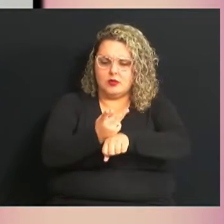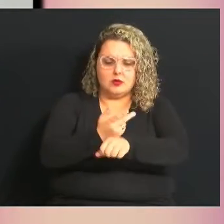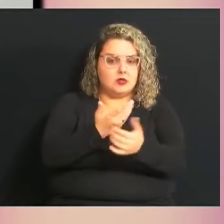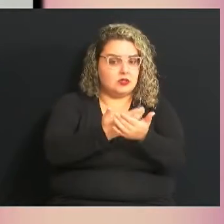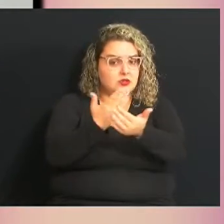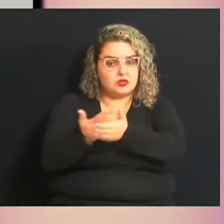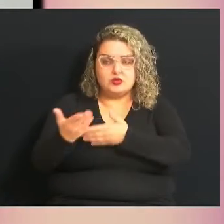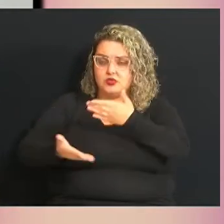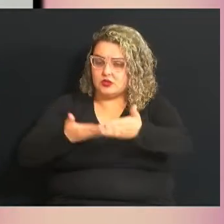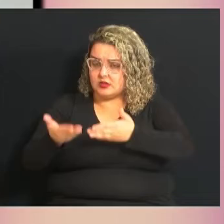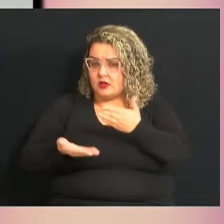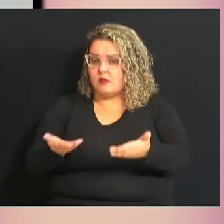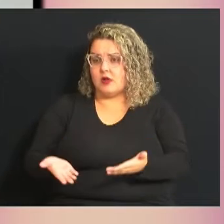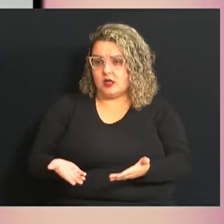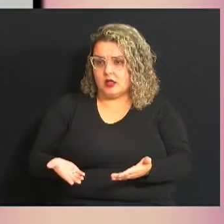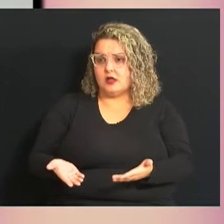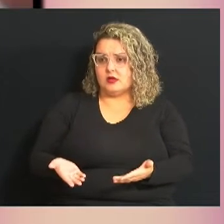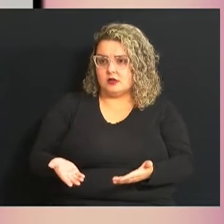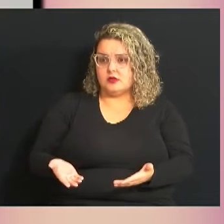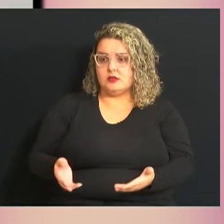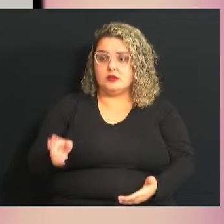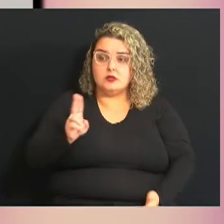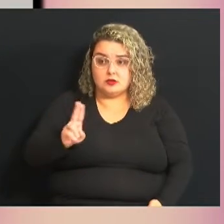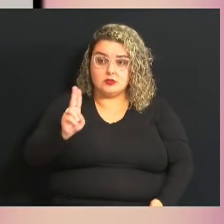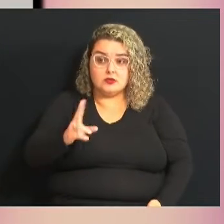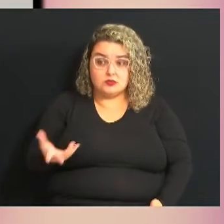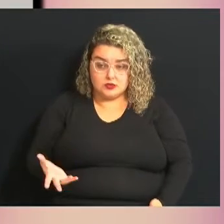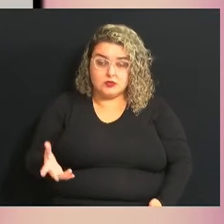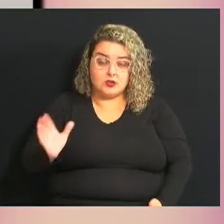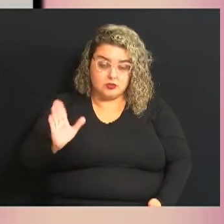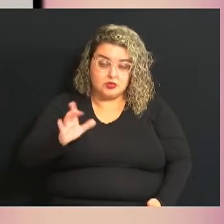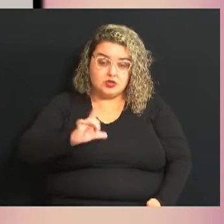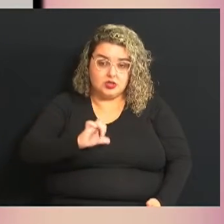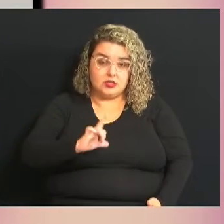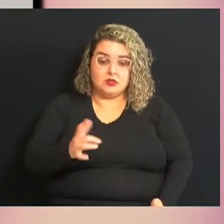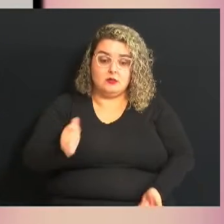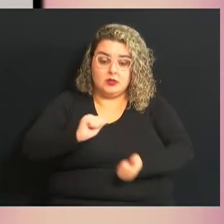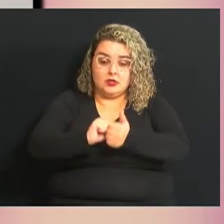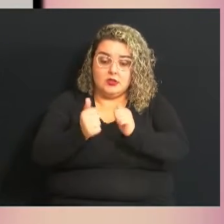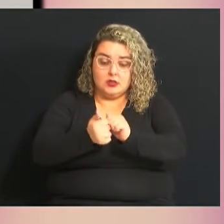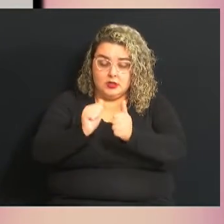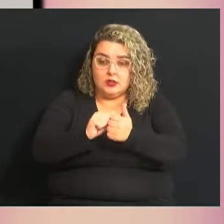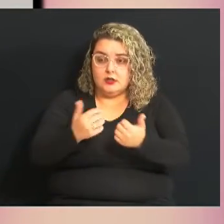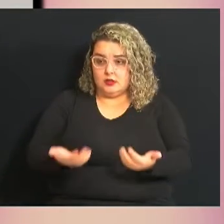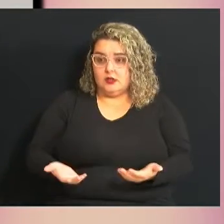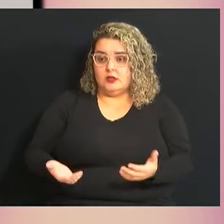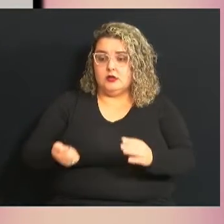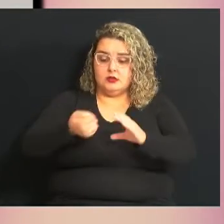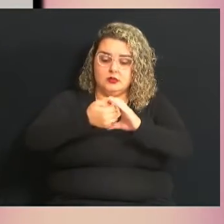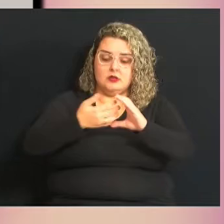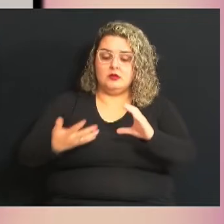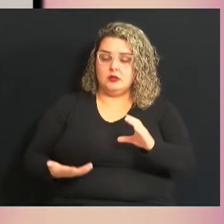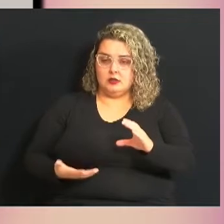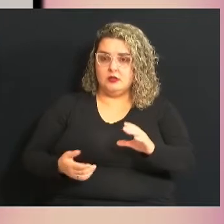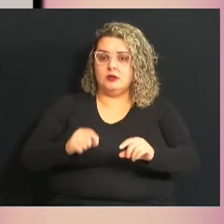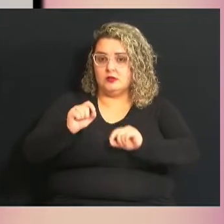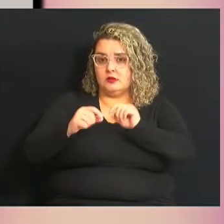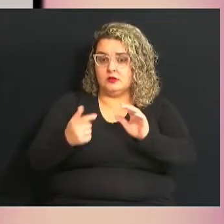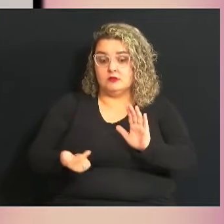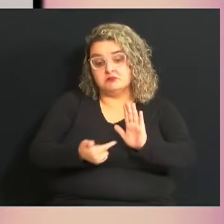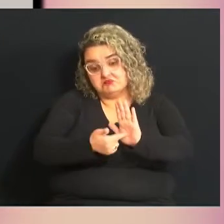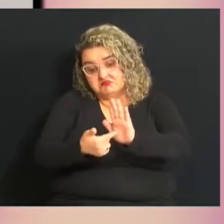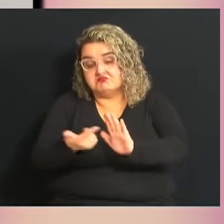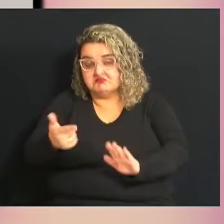né? E usar aquilo que existe para poder adequar, né, as características do que aparece de novo. E o